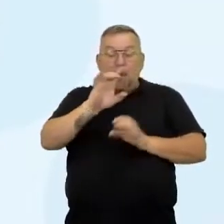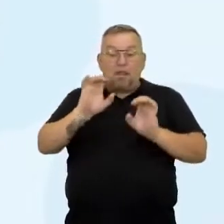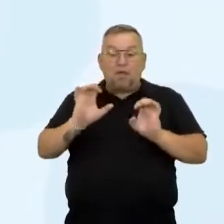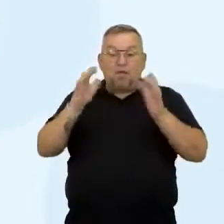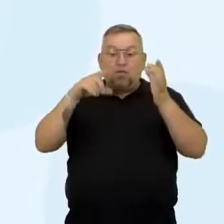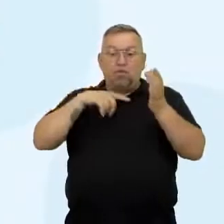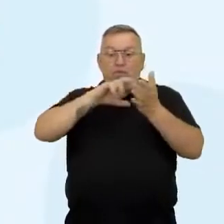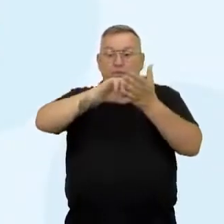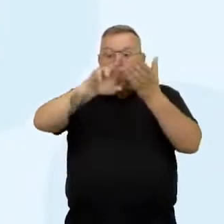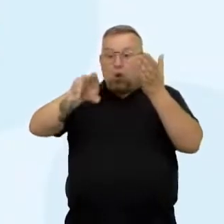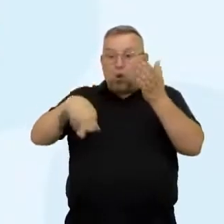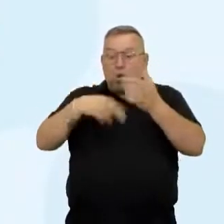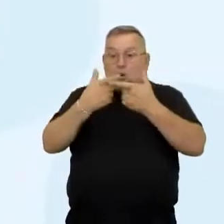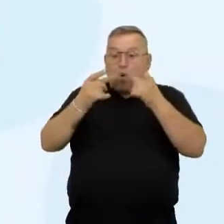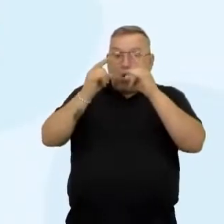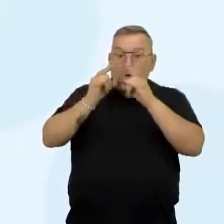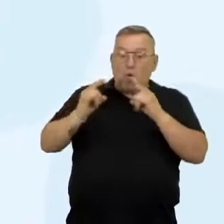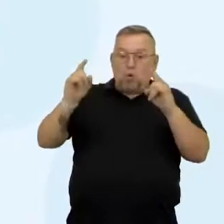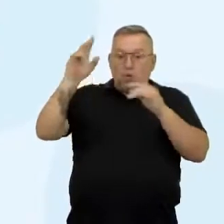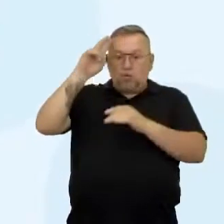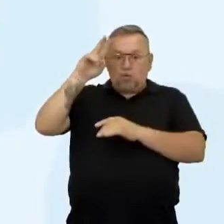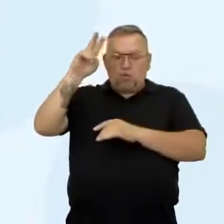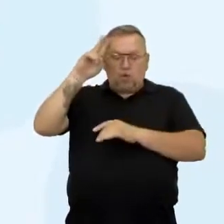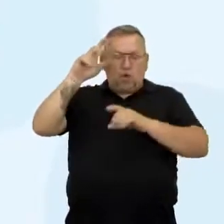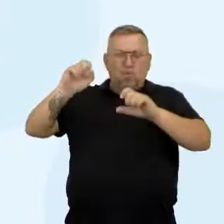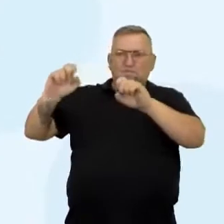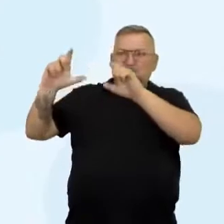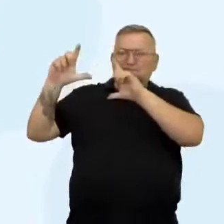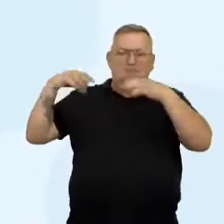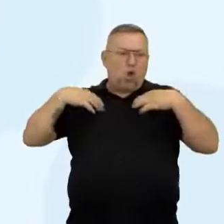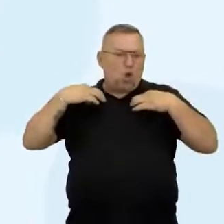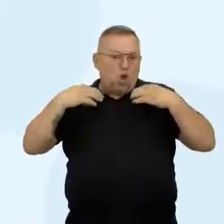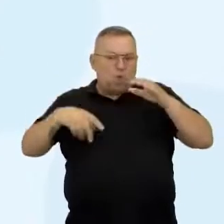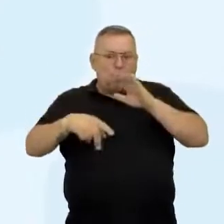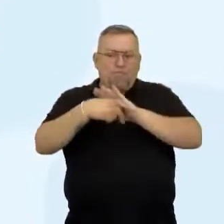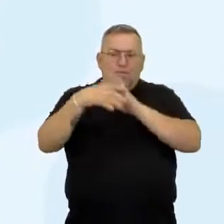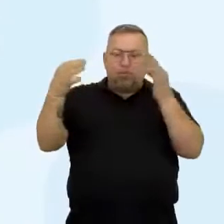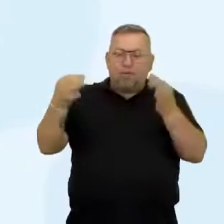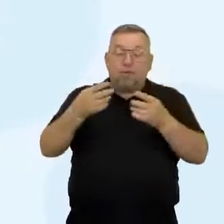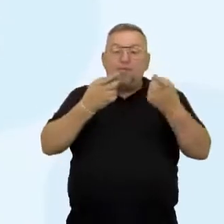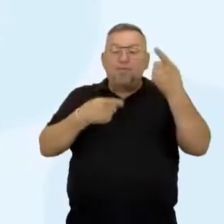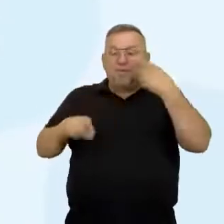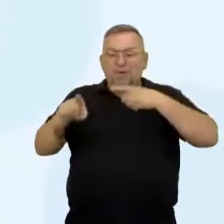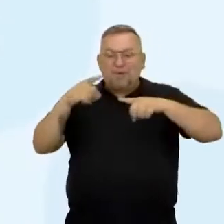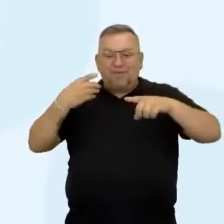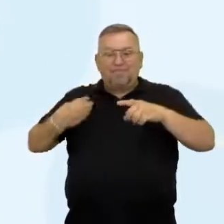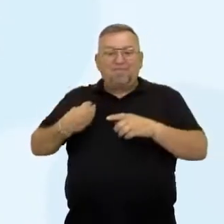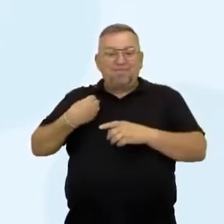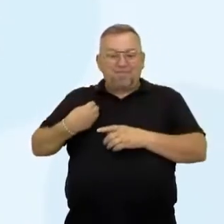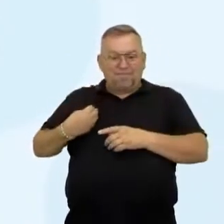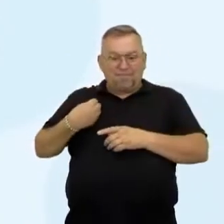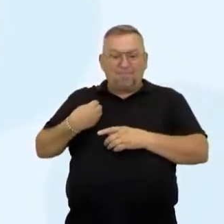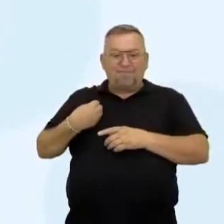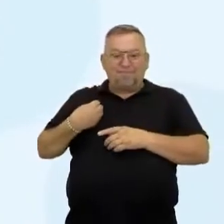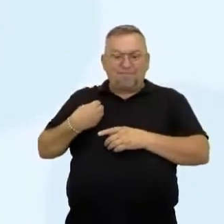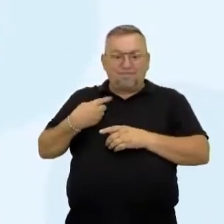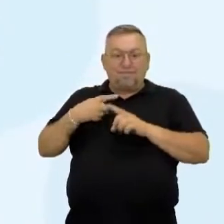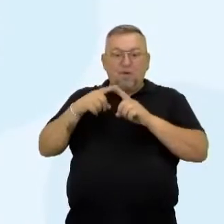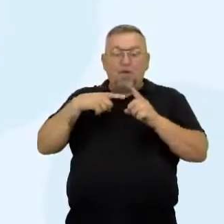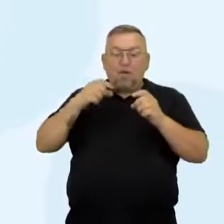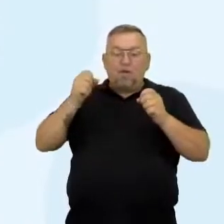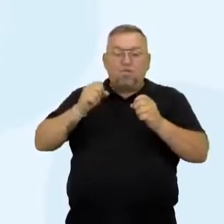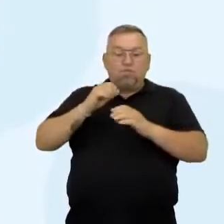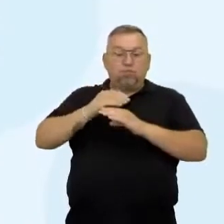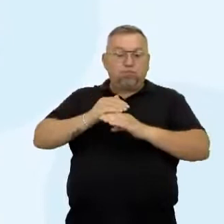diferencial da linguagem do circo, com histórias, cenários, figurinos próprios e música ao vivo durante as apresentações. O Cirque